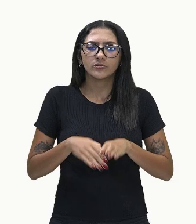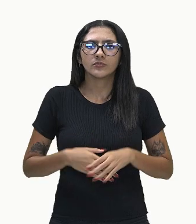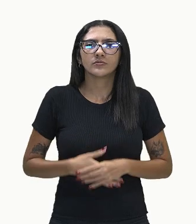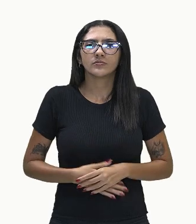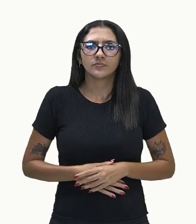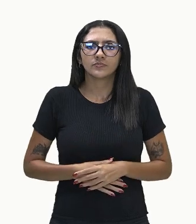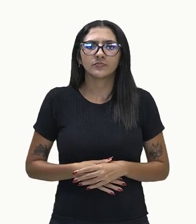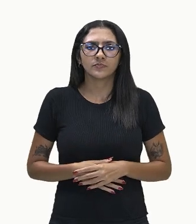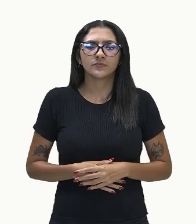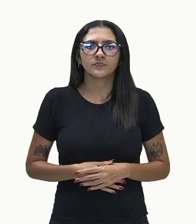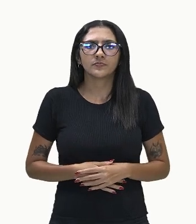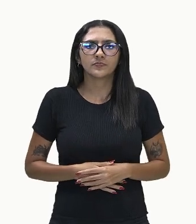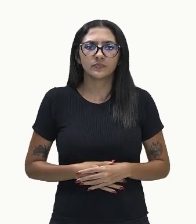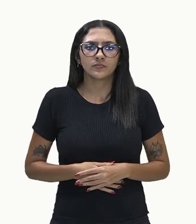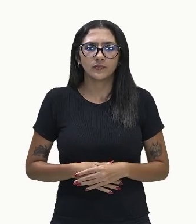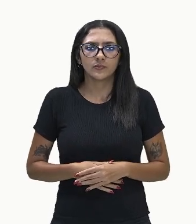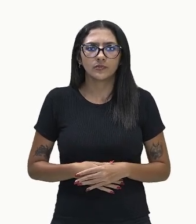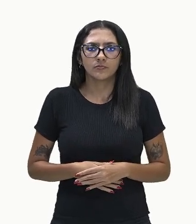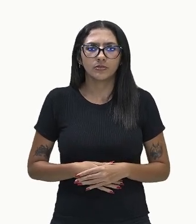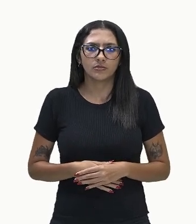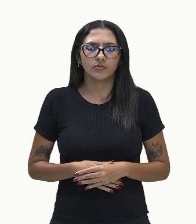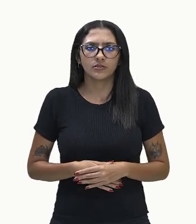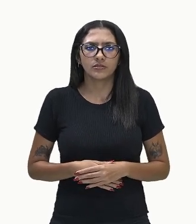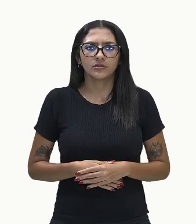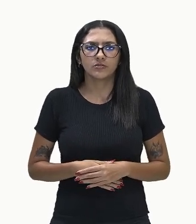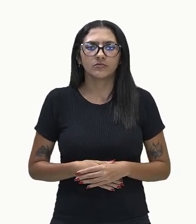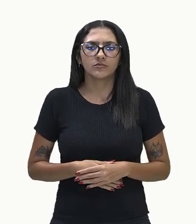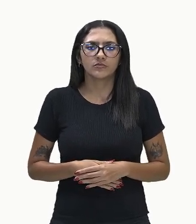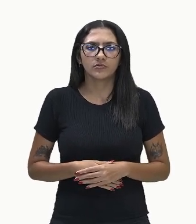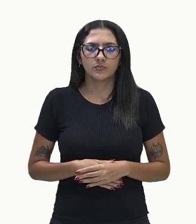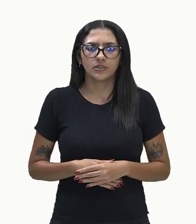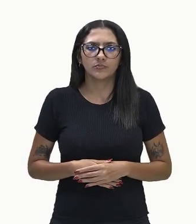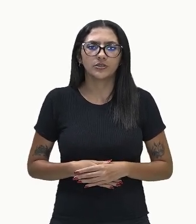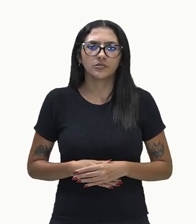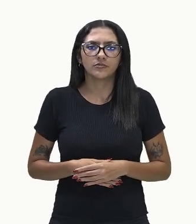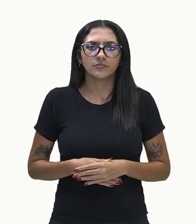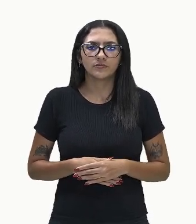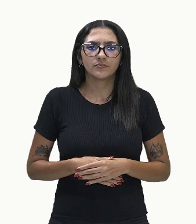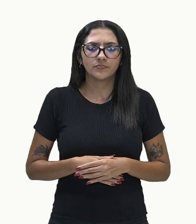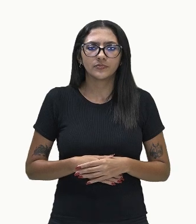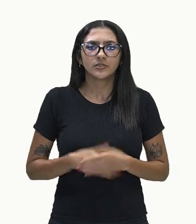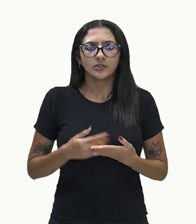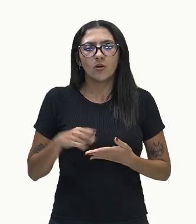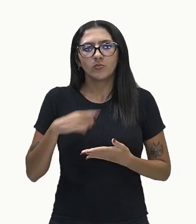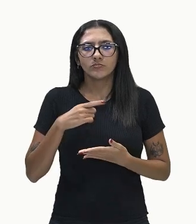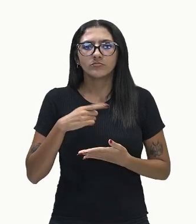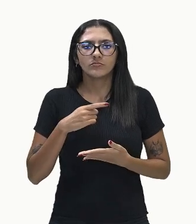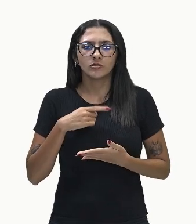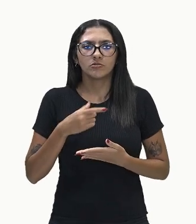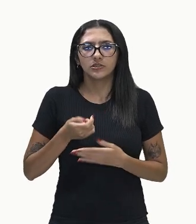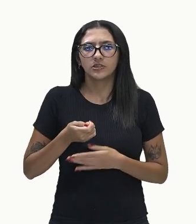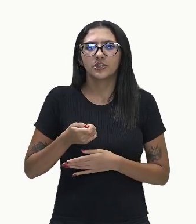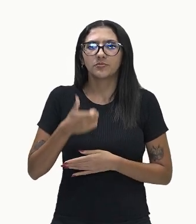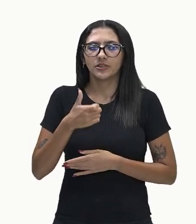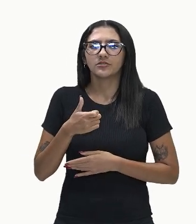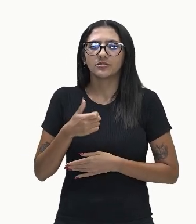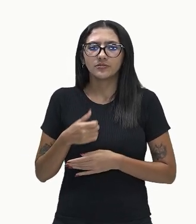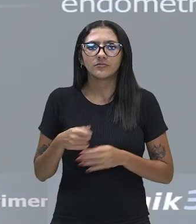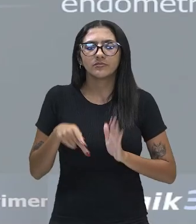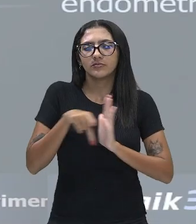certo? Então, a endometriose, ela causa esterilidade por conta